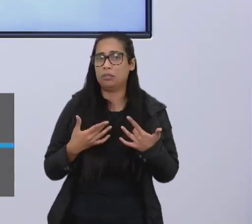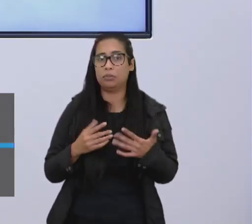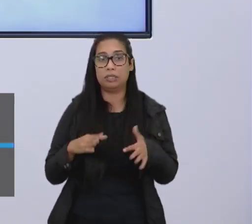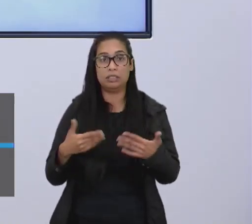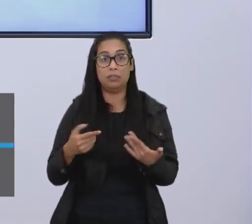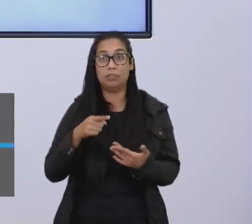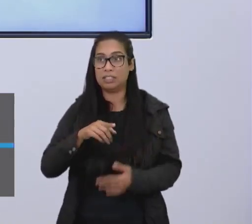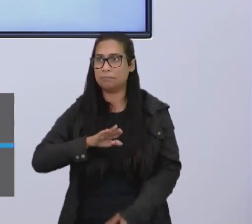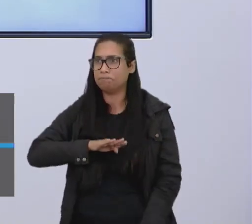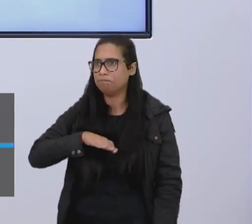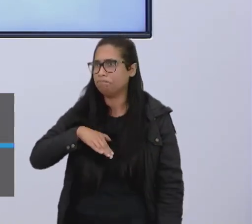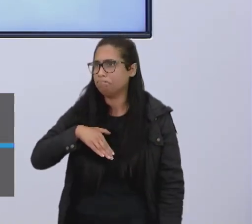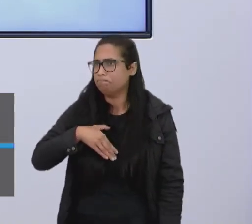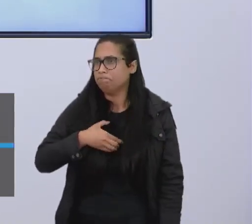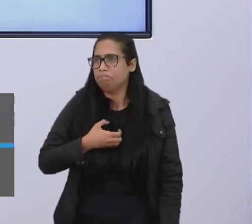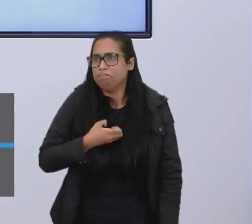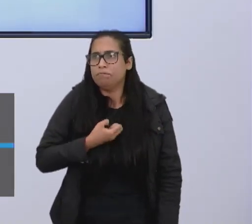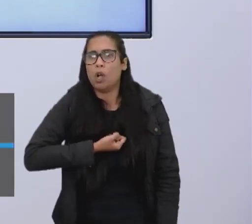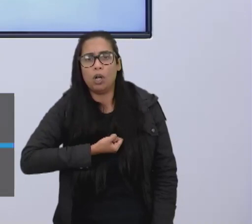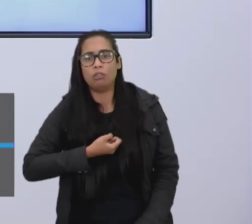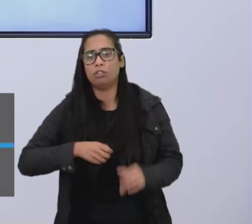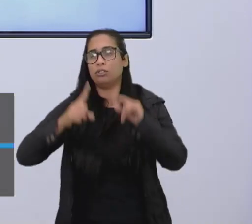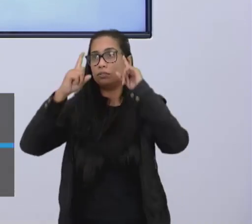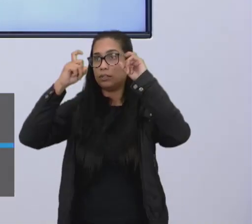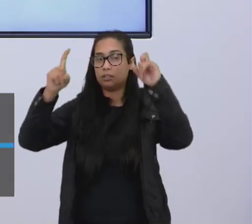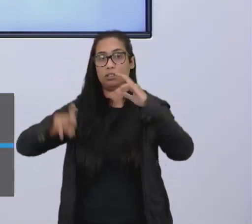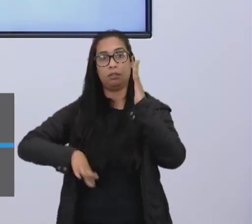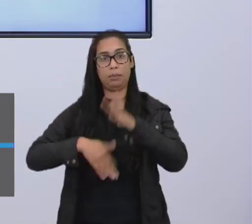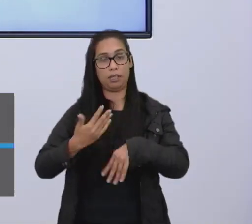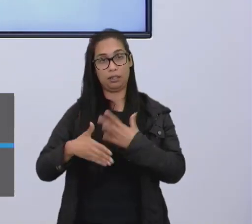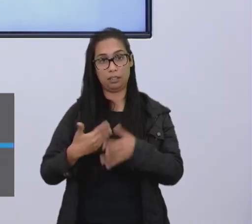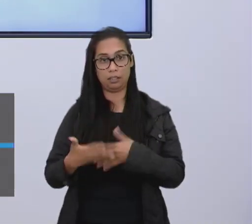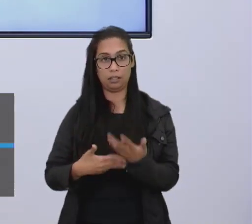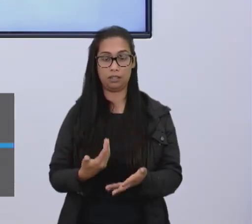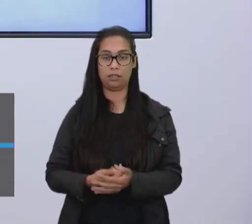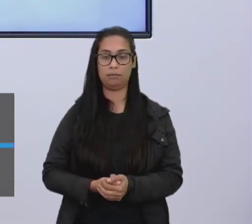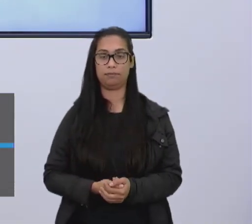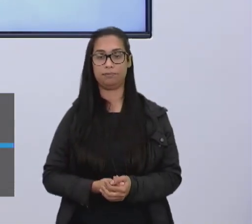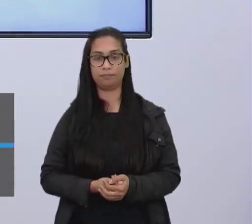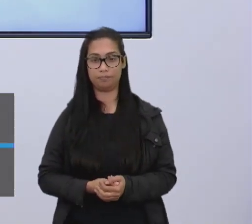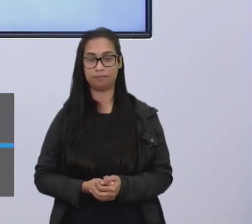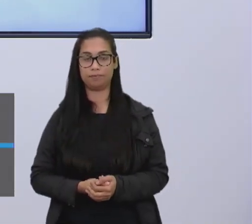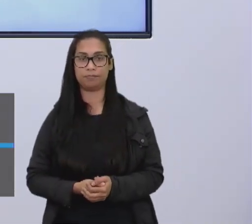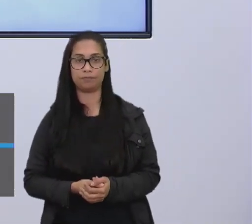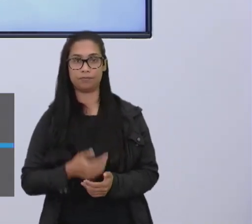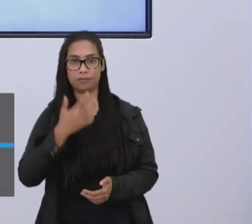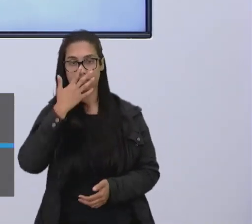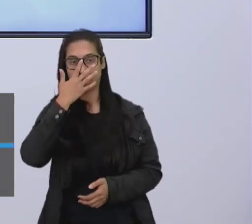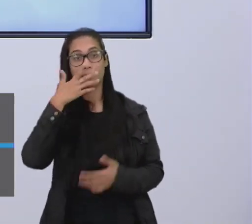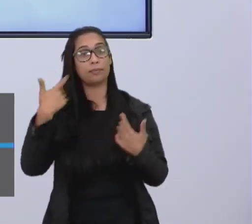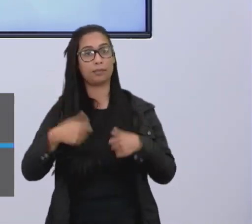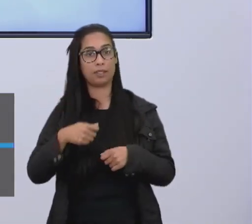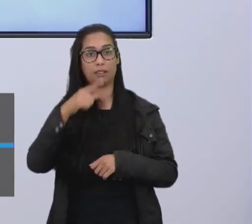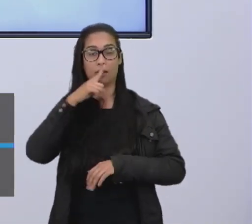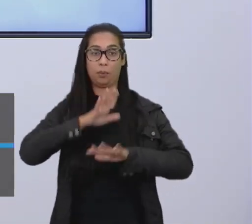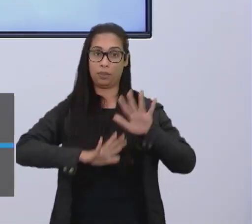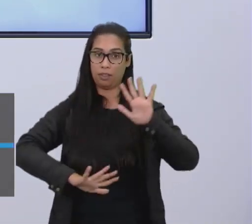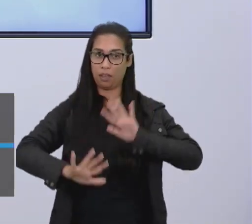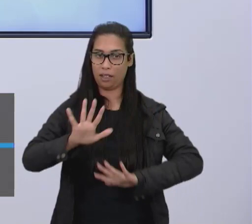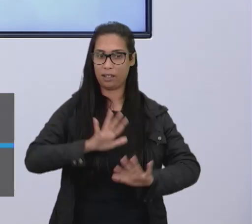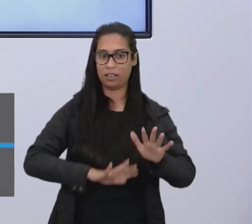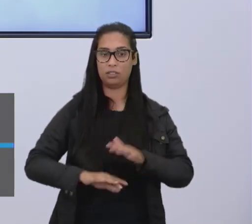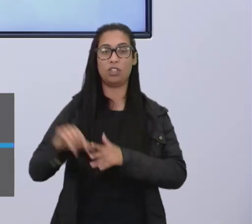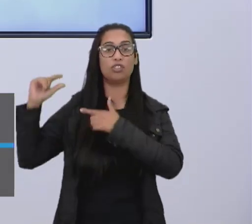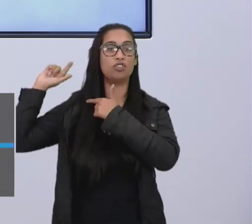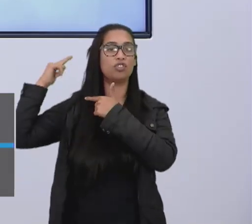já fazem um estereótipo, um estigma de quem você é. Então, o que ele traz sobre essa questão da geração da